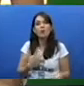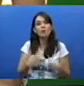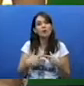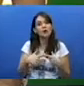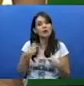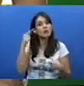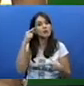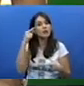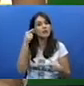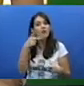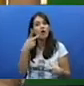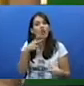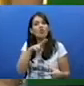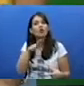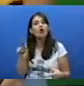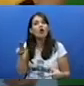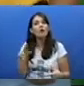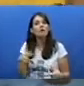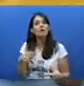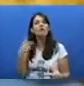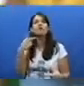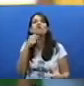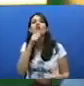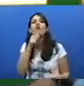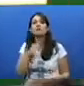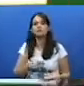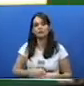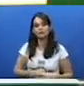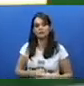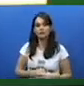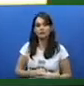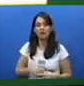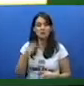Ele achou que a menina estava desrespeitando ele, né?